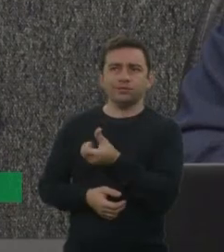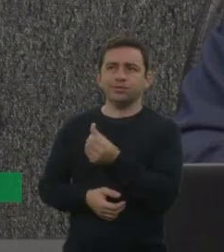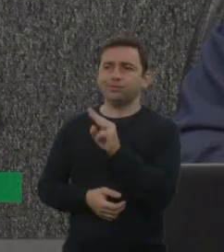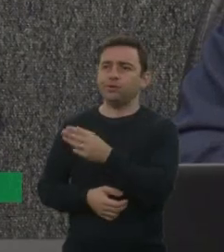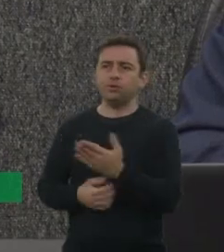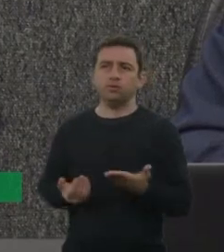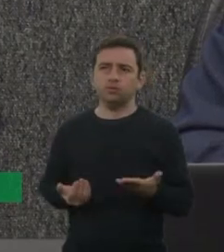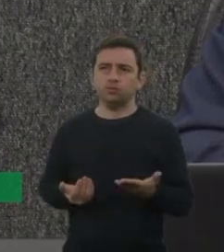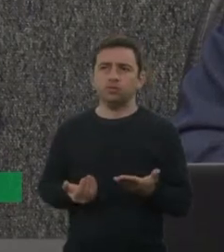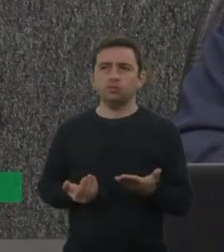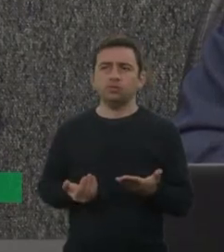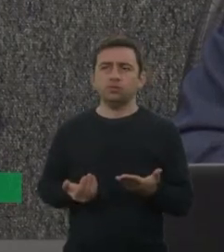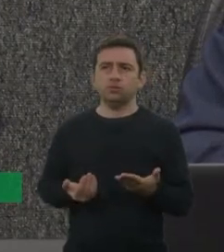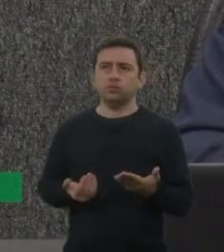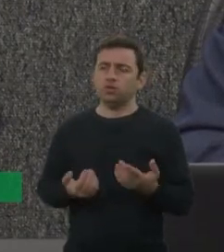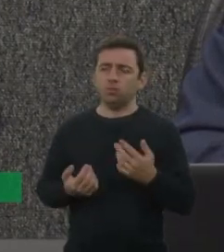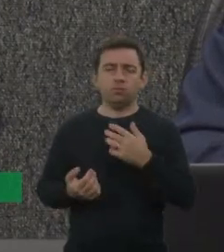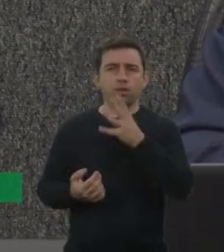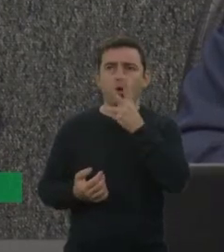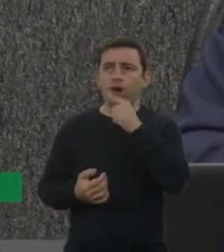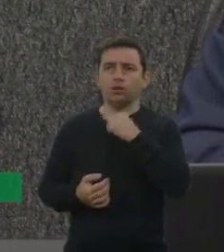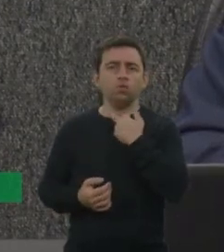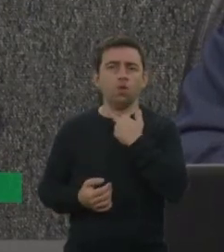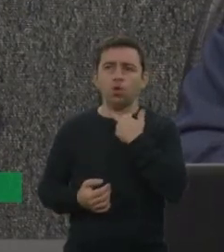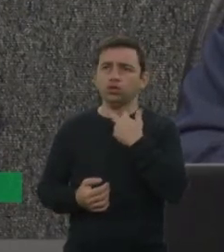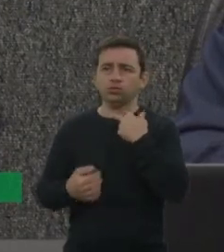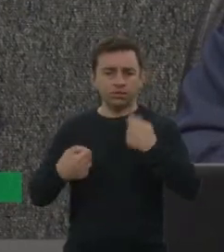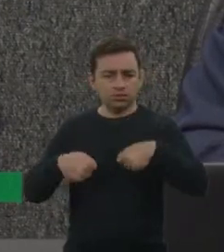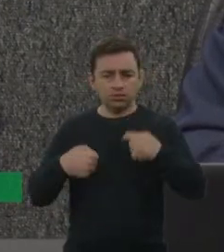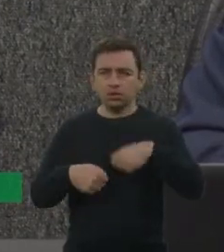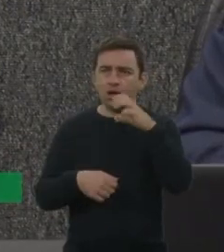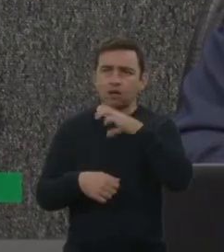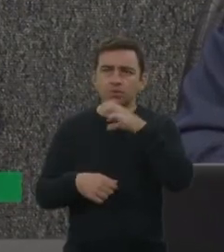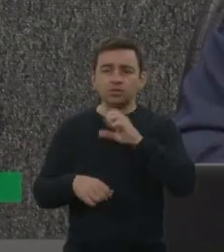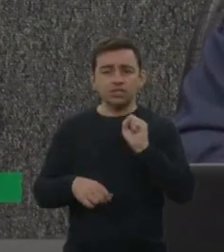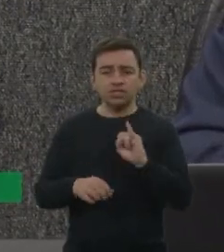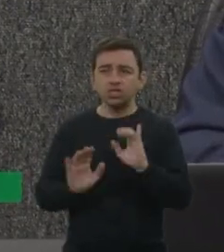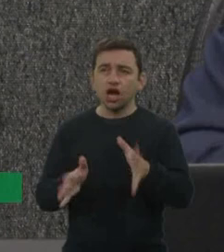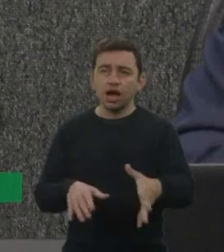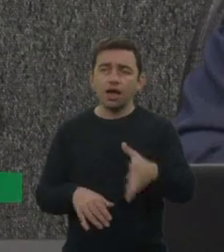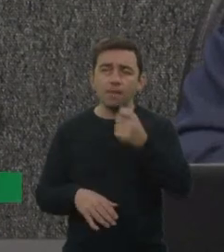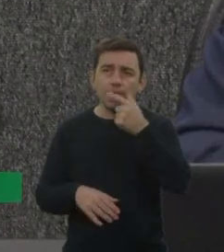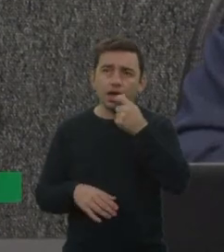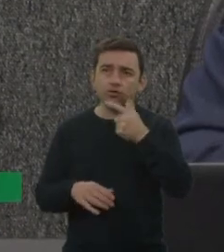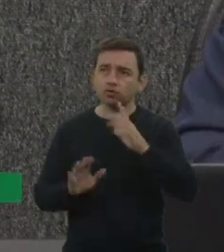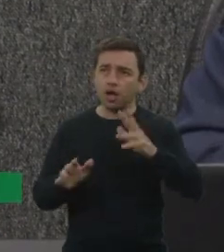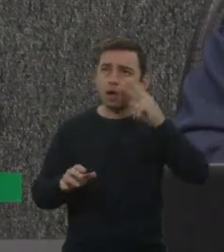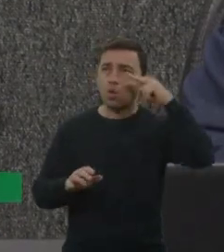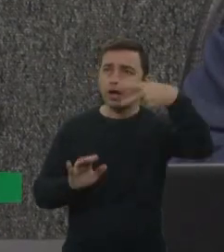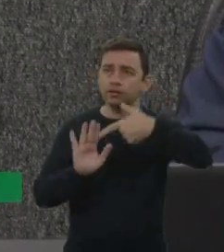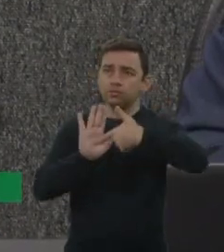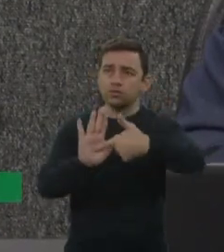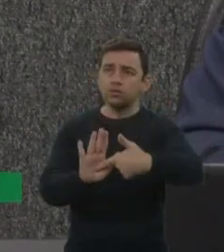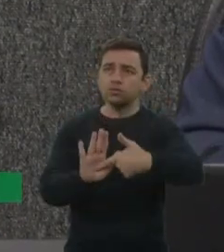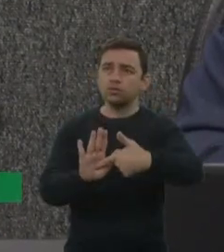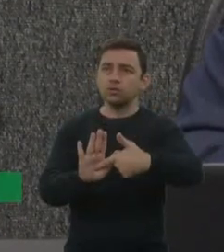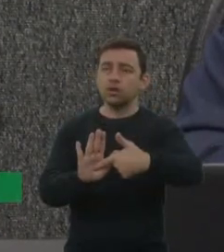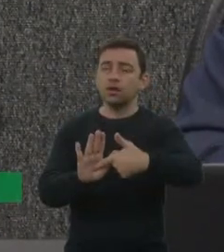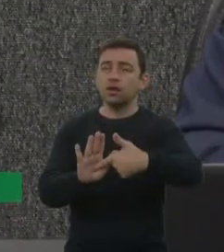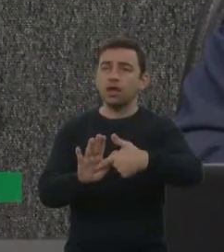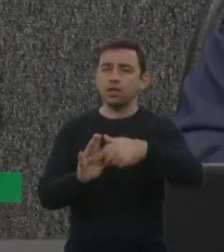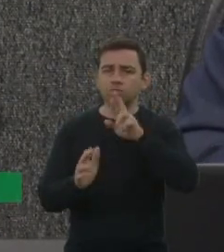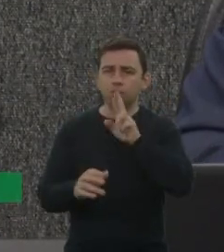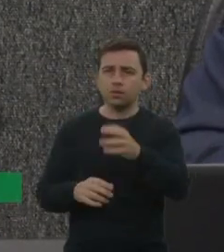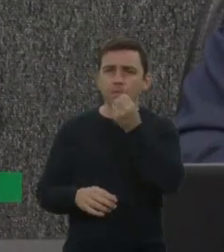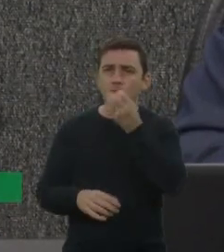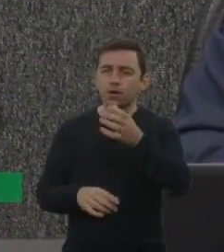gente não pode demorar para dar acesso se a medicação está reconhecida e o resultado é melhor com 6 meses,